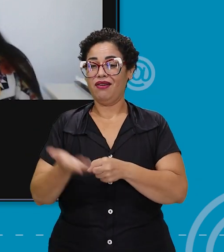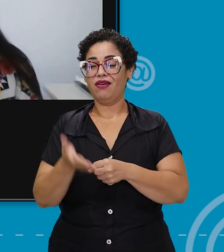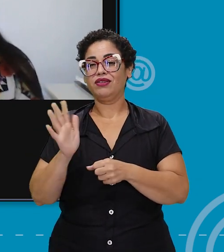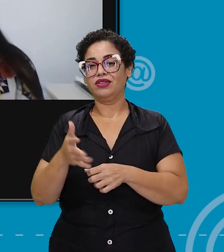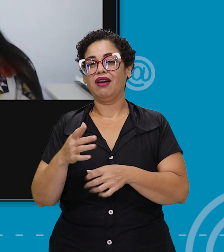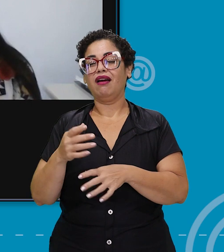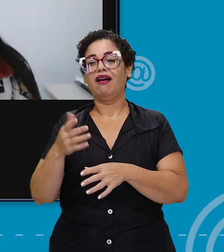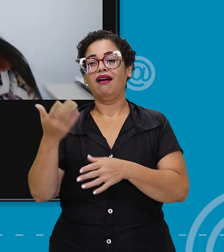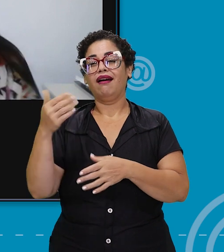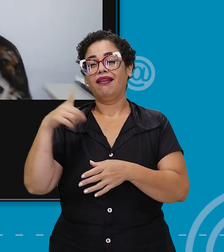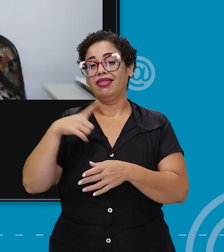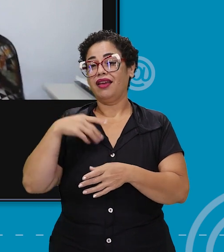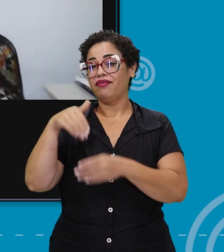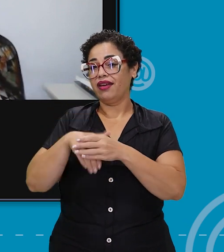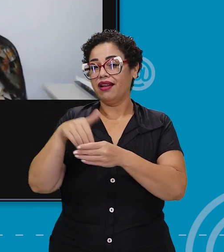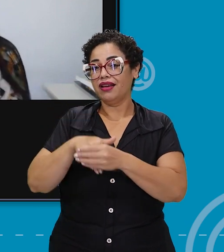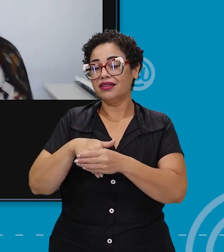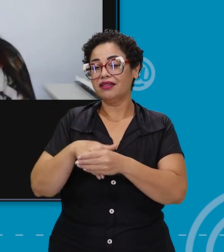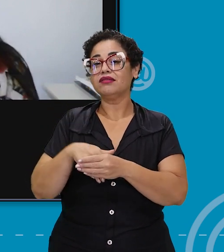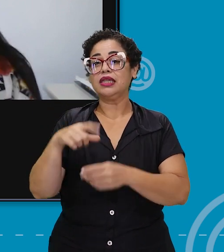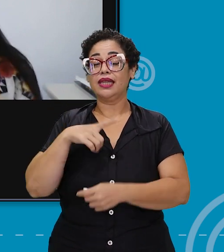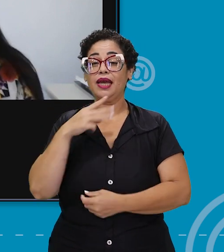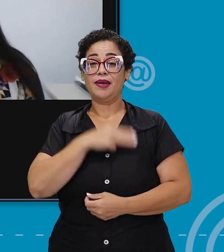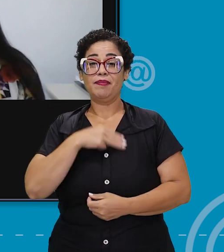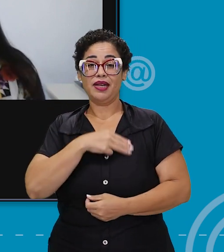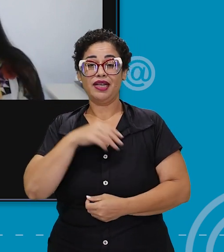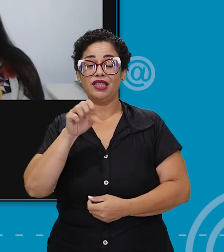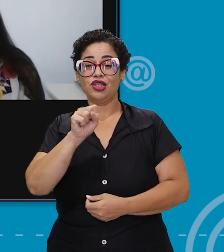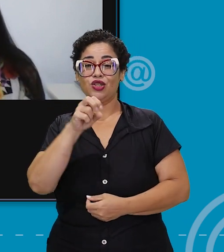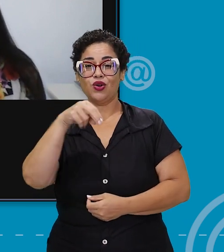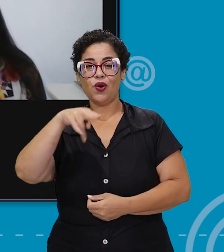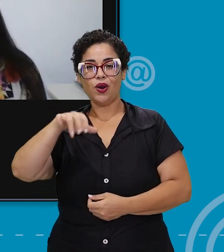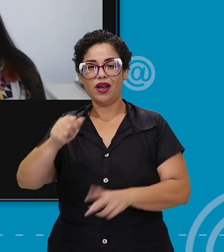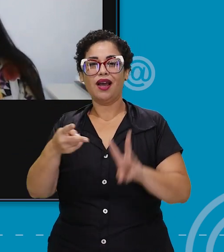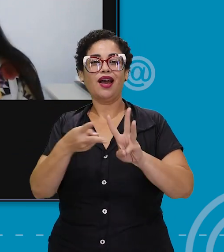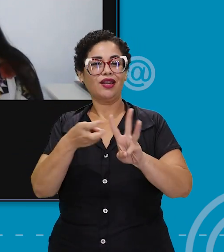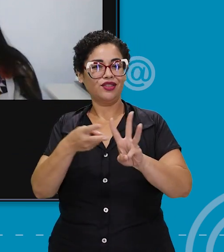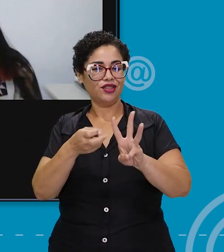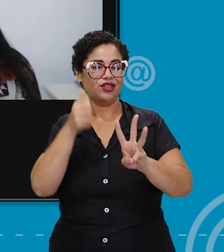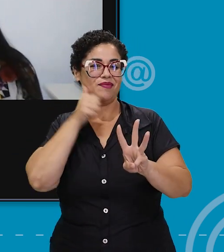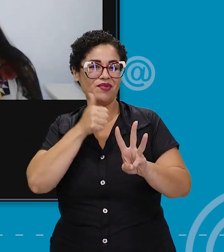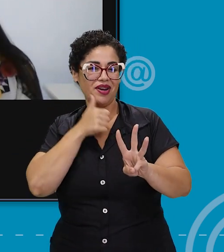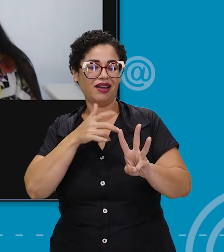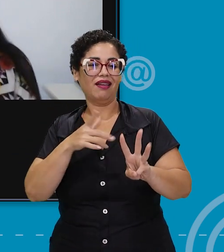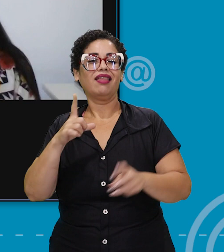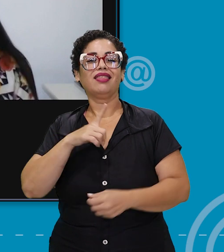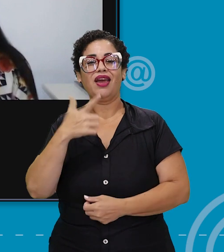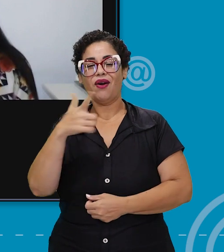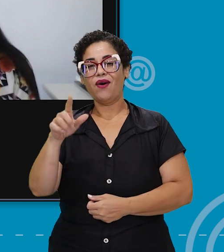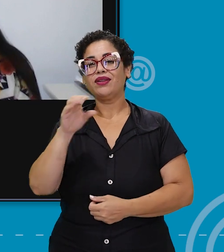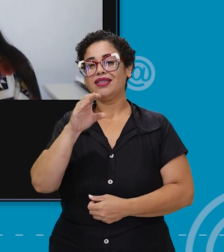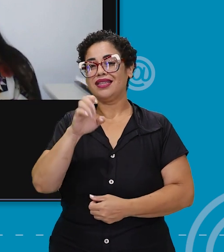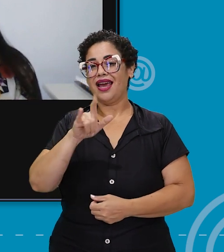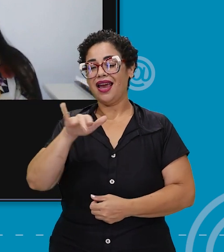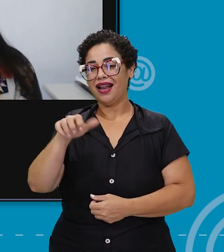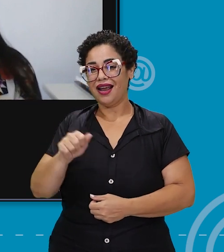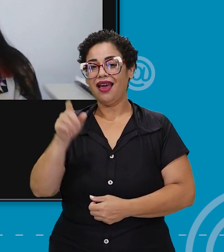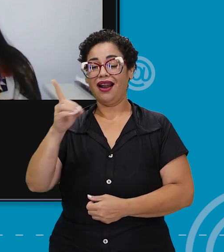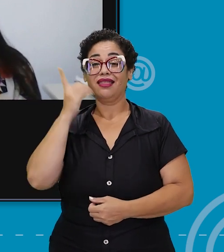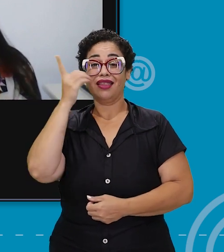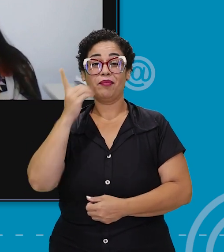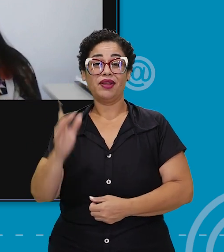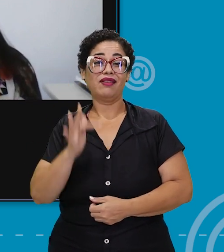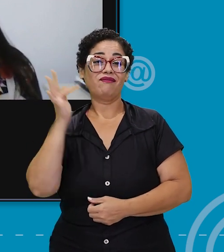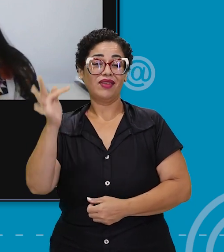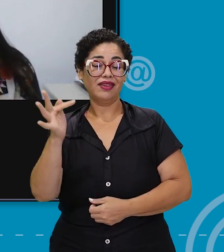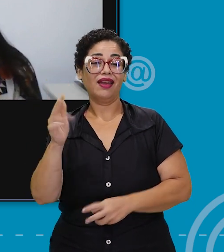né, que teve os anos das eleições, a gente tem uma ministra, que é a Sônia Guajajara, que é uma mulher indígena, a gente também tem a Célia Chacriabá,